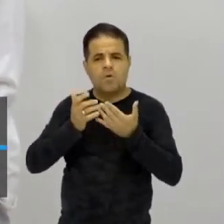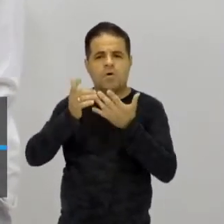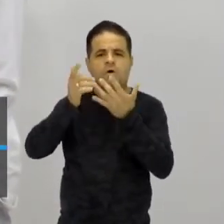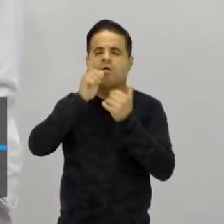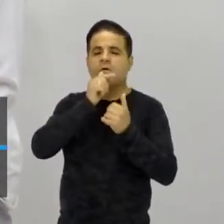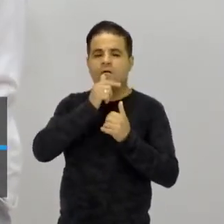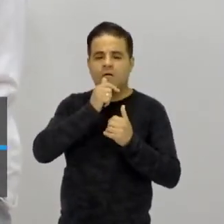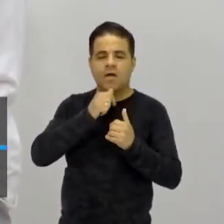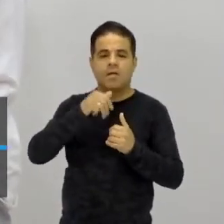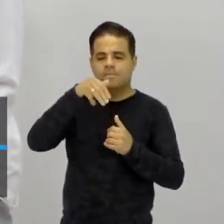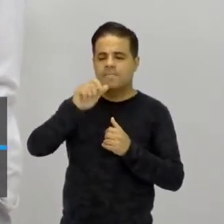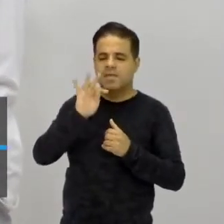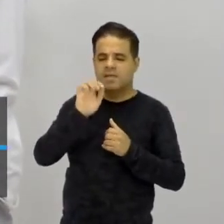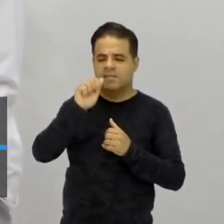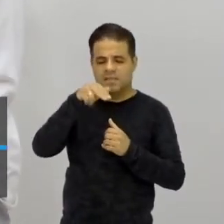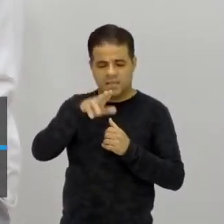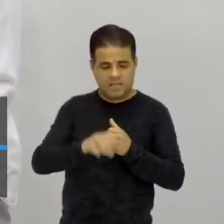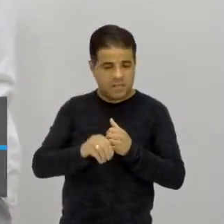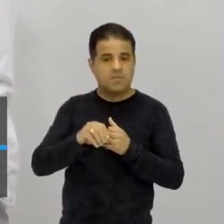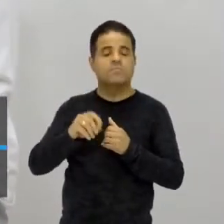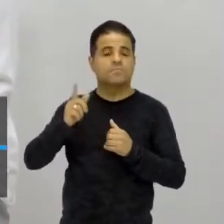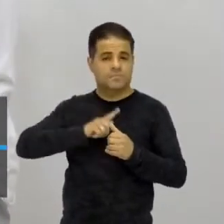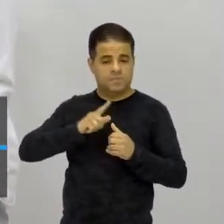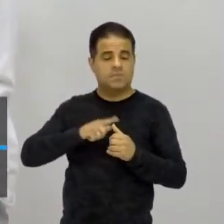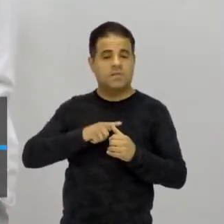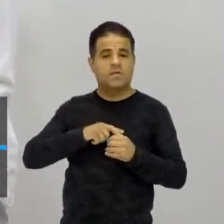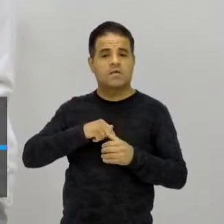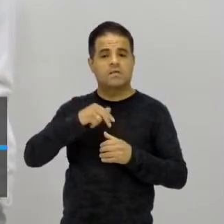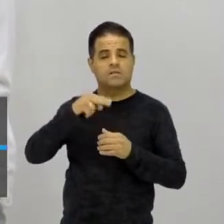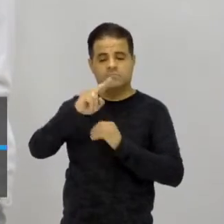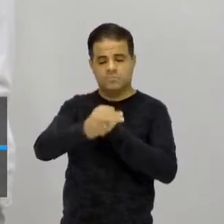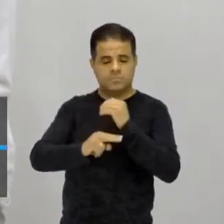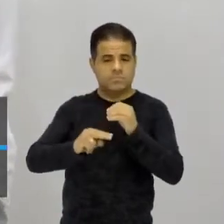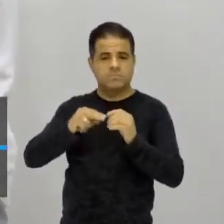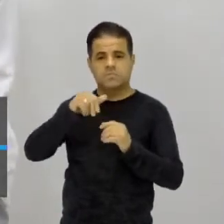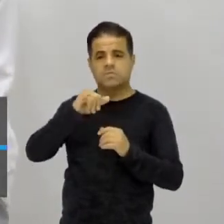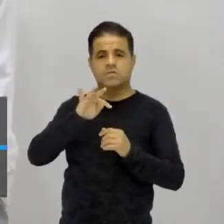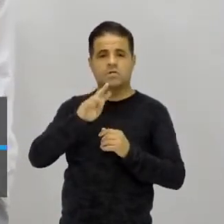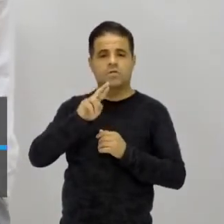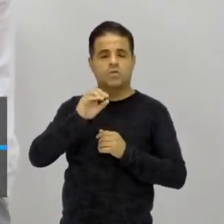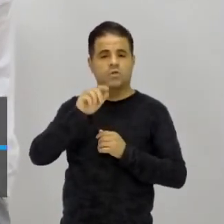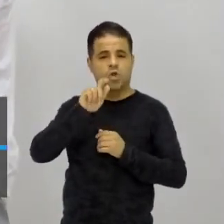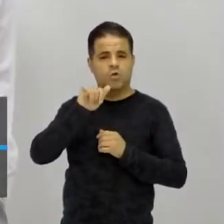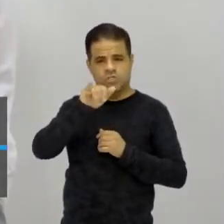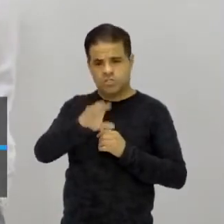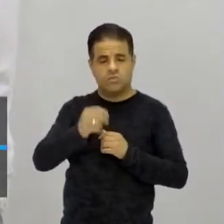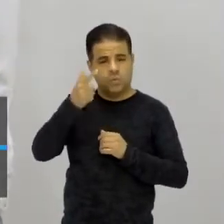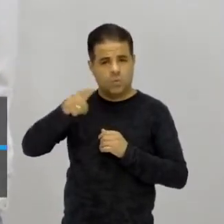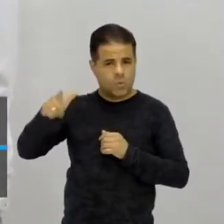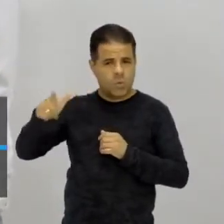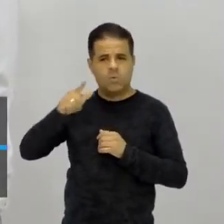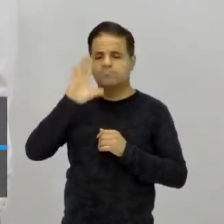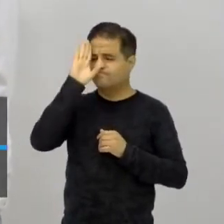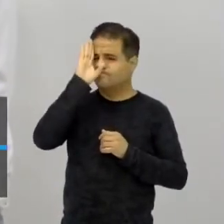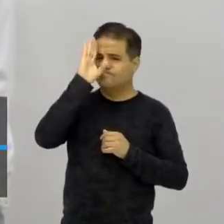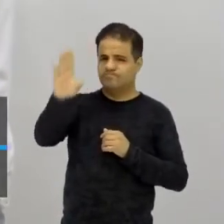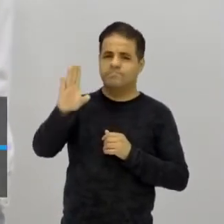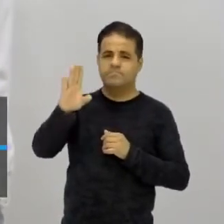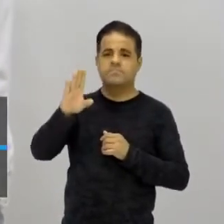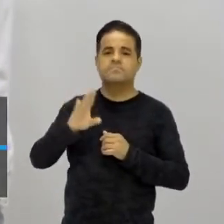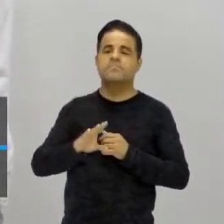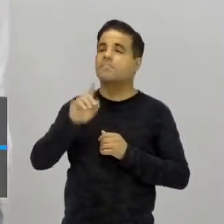gás carbônico, metano, aqui você tem um composto de nitrogênio e tal, também tem outros gases estufa, esses são os